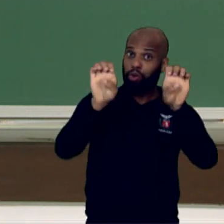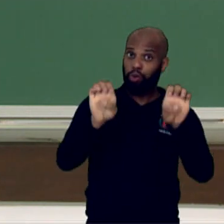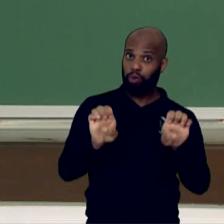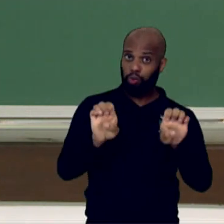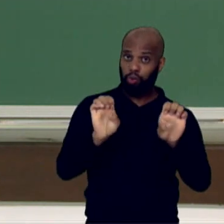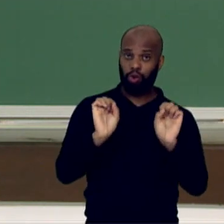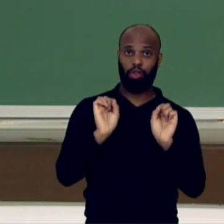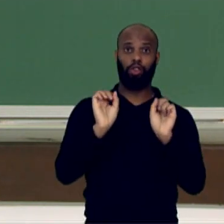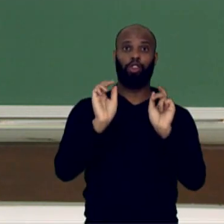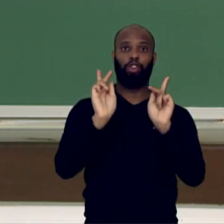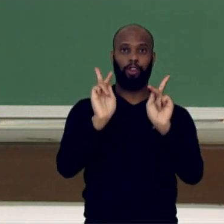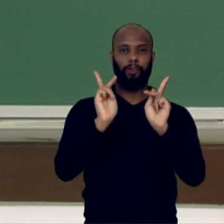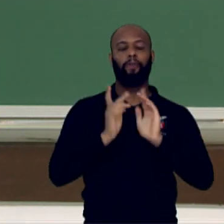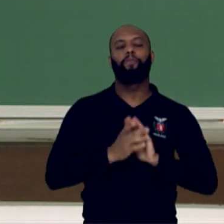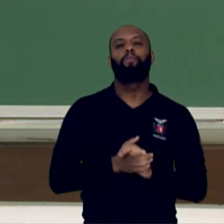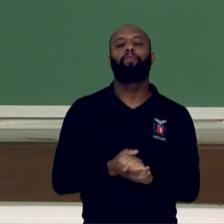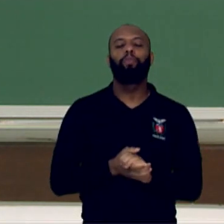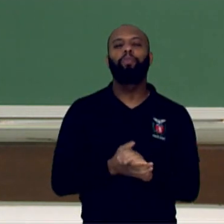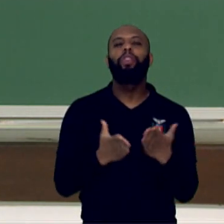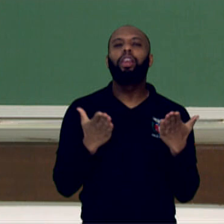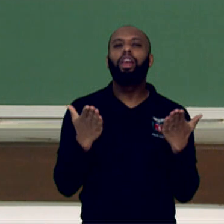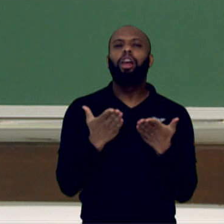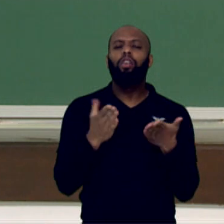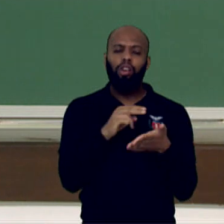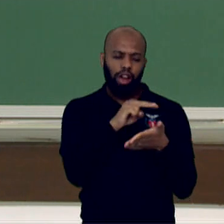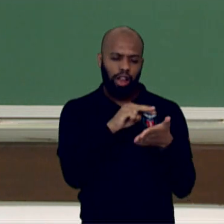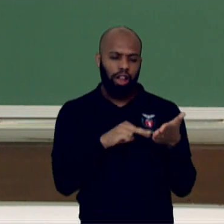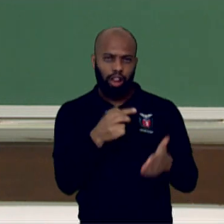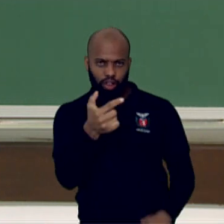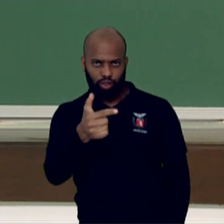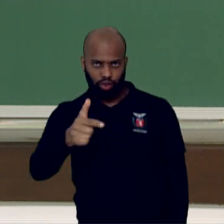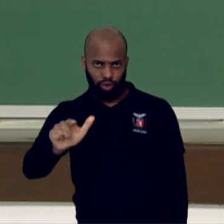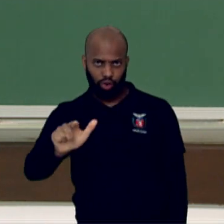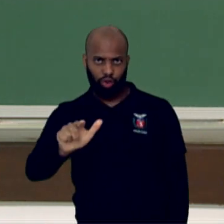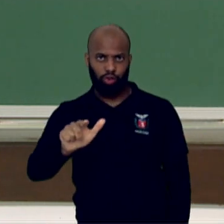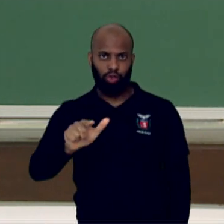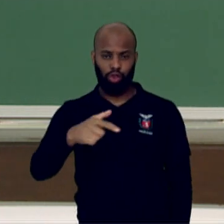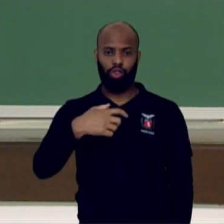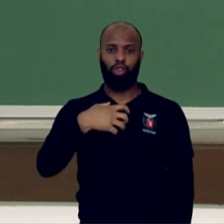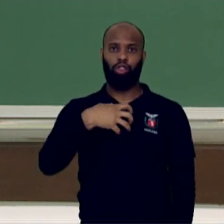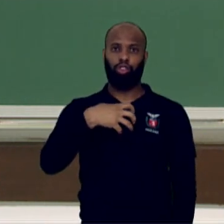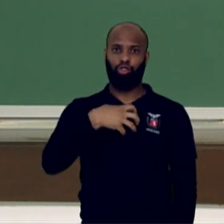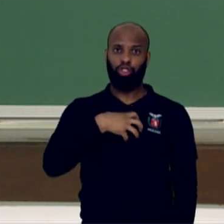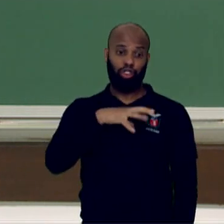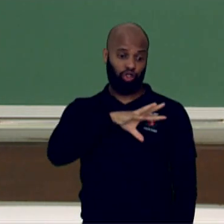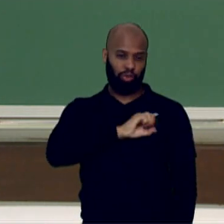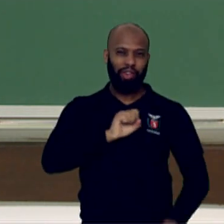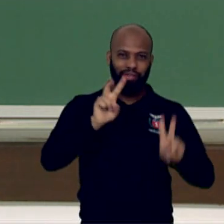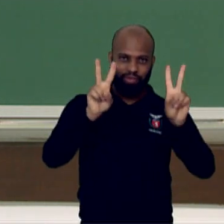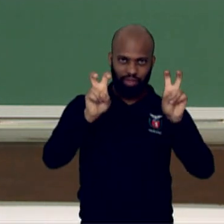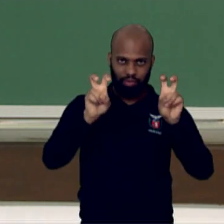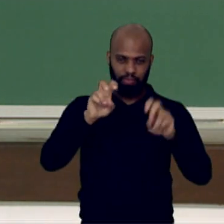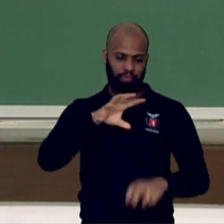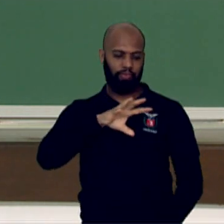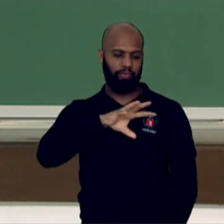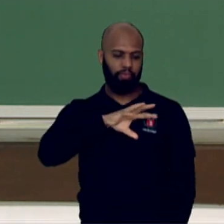bem? E aí, vamos retomar a leitura do Maneira de Amar?